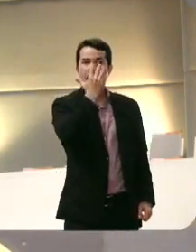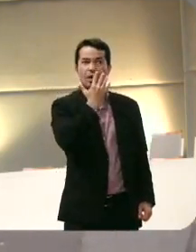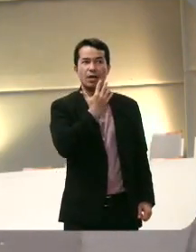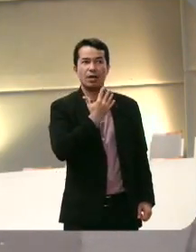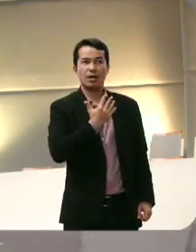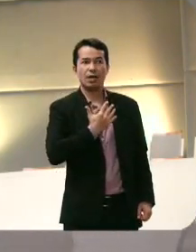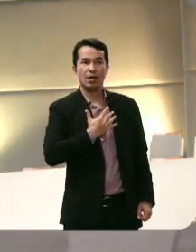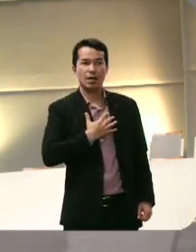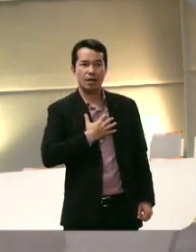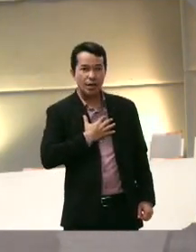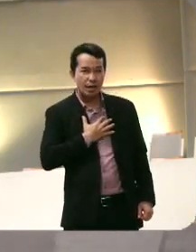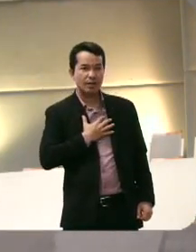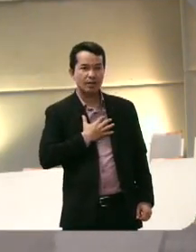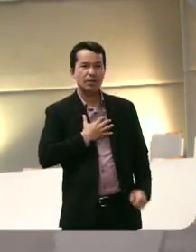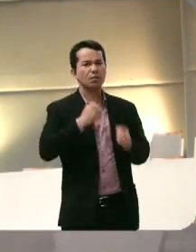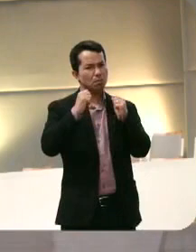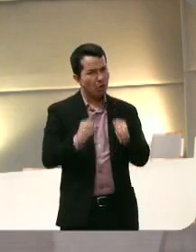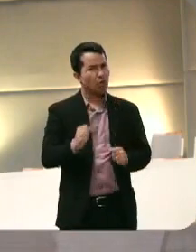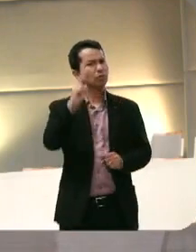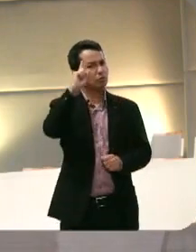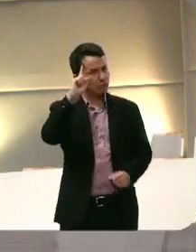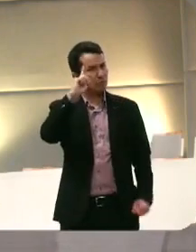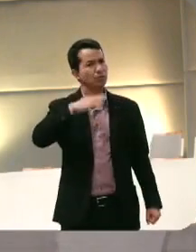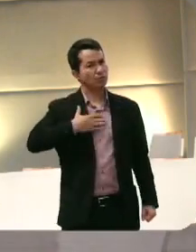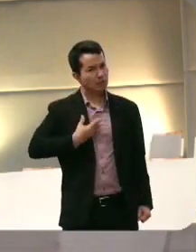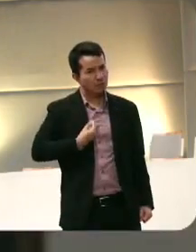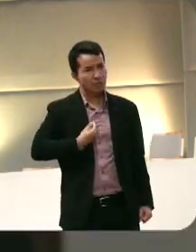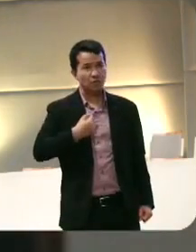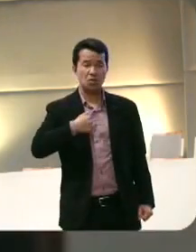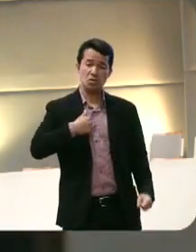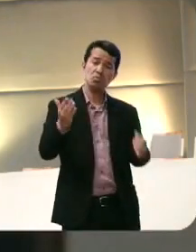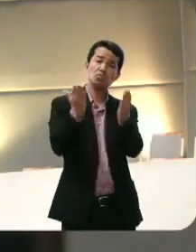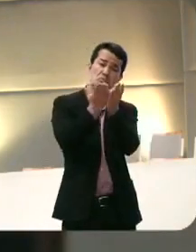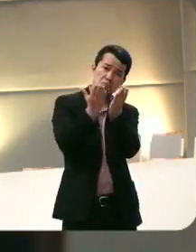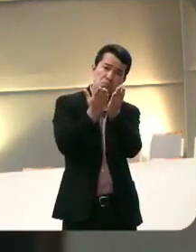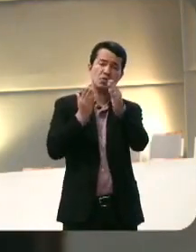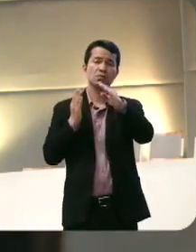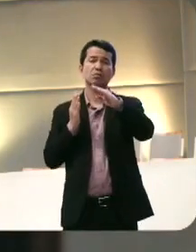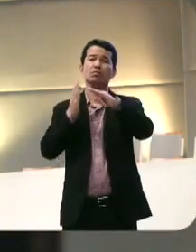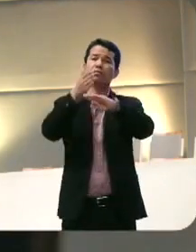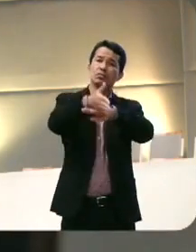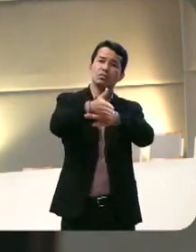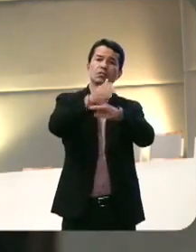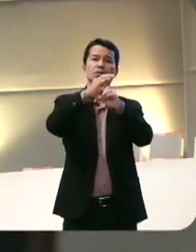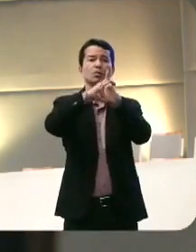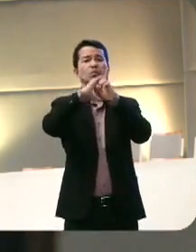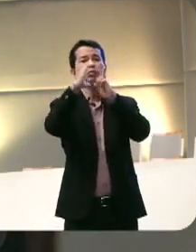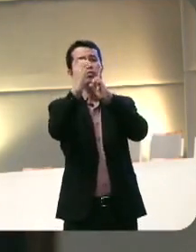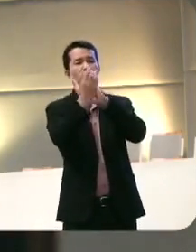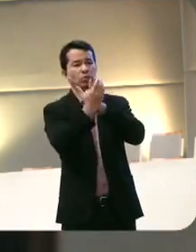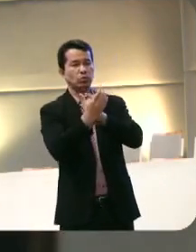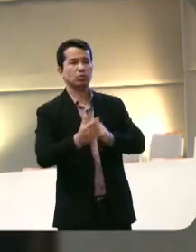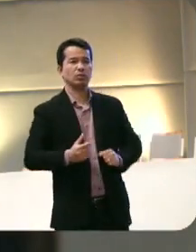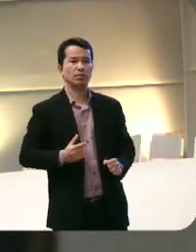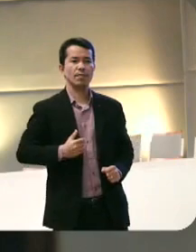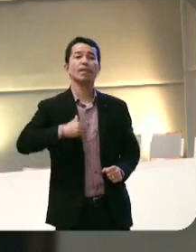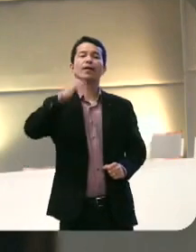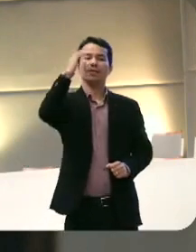Eu era um crente como a maioria. Eu vinha nos cultos, eu sabia